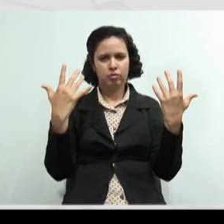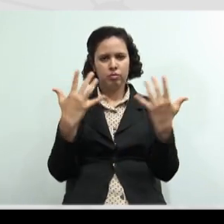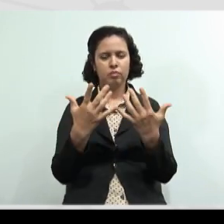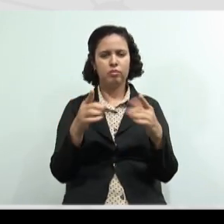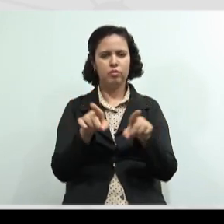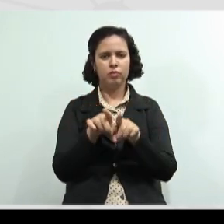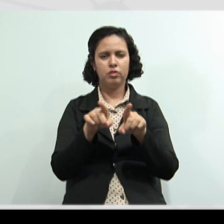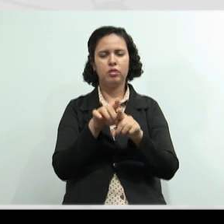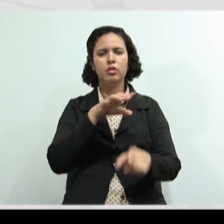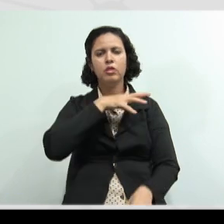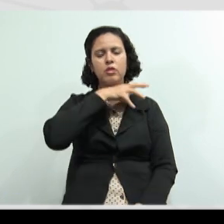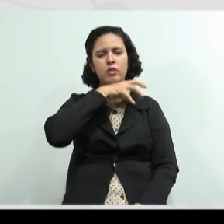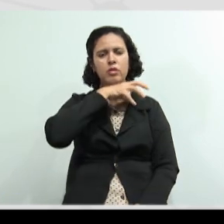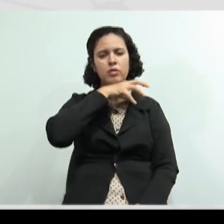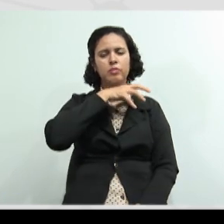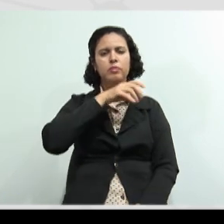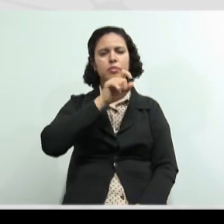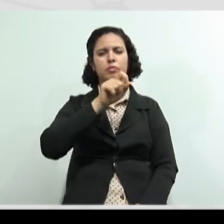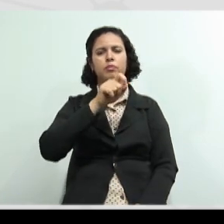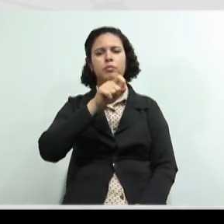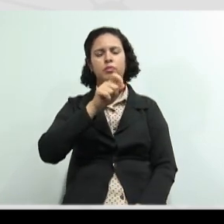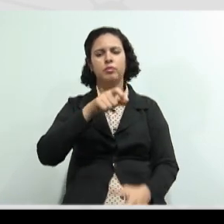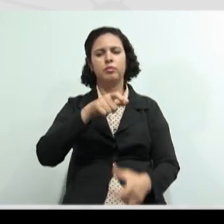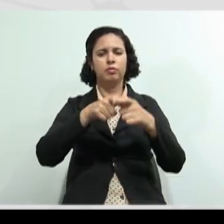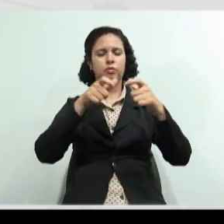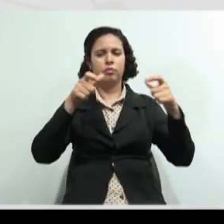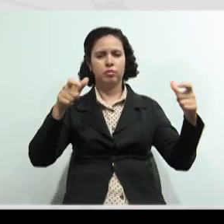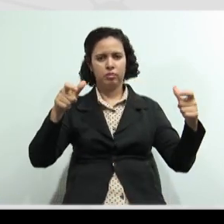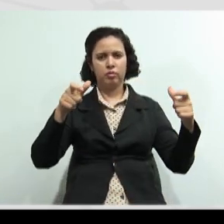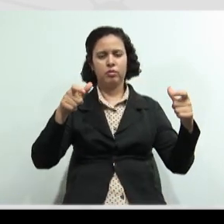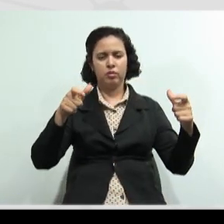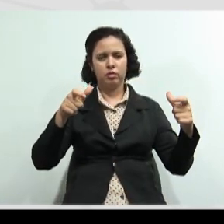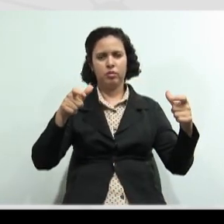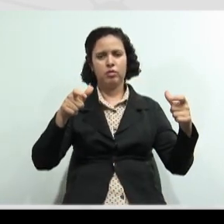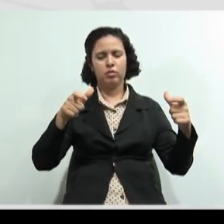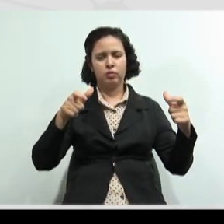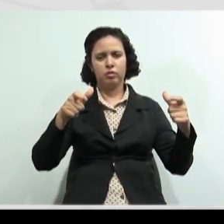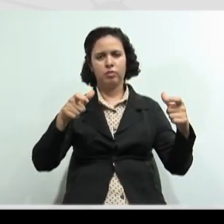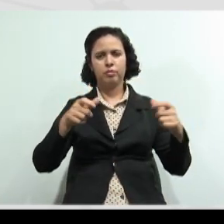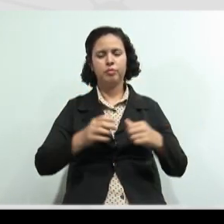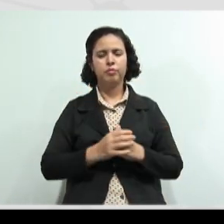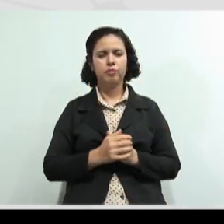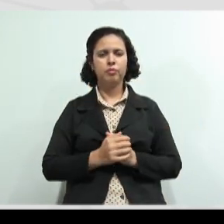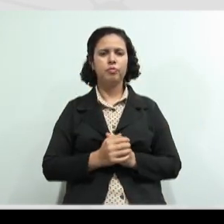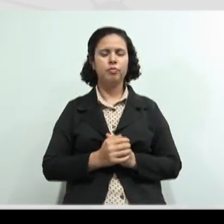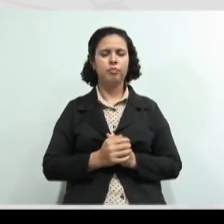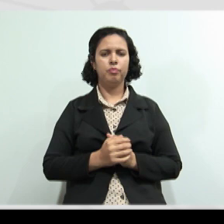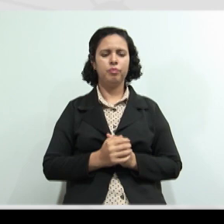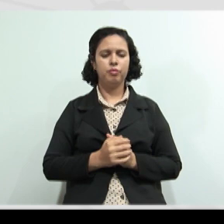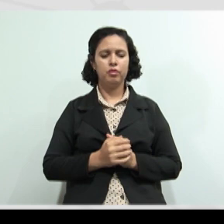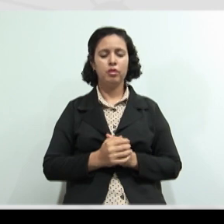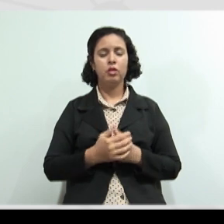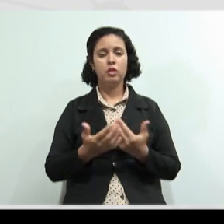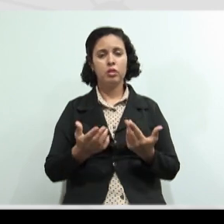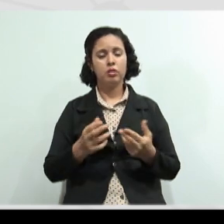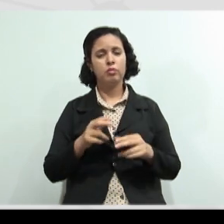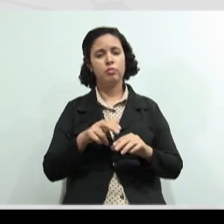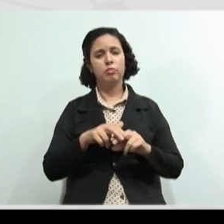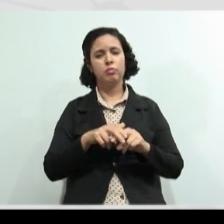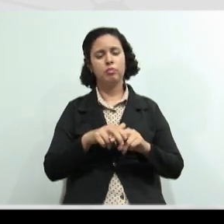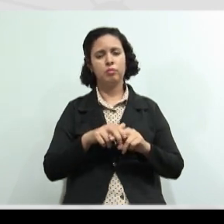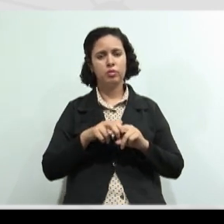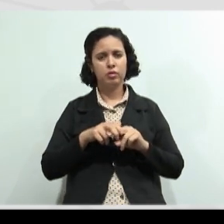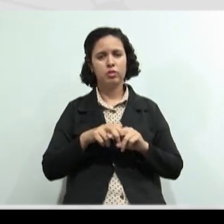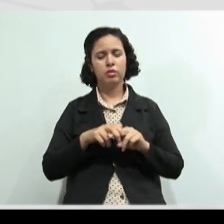muito mais diversa do que numa grande propriedade que normalmente vive de uma cultura só. E por isso a agricultura familiar